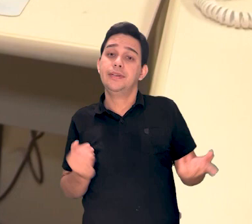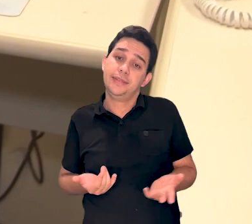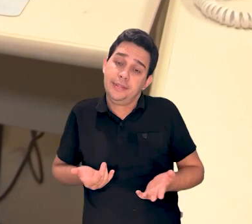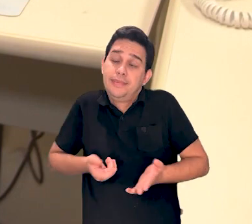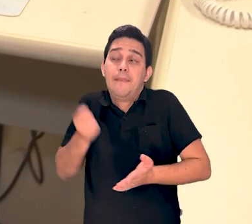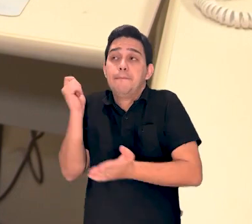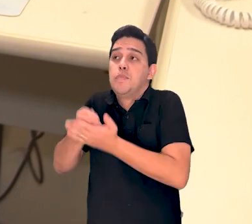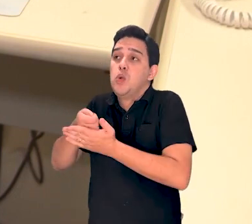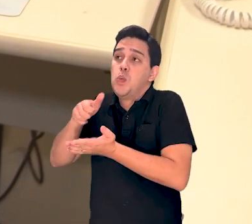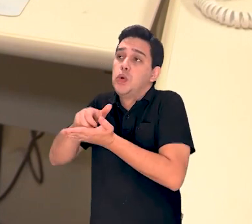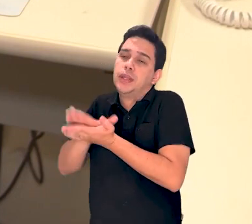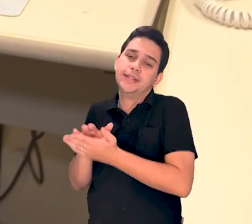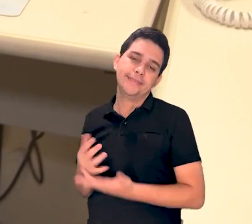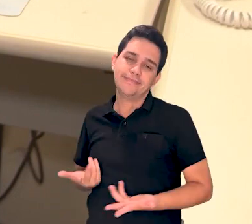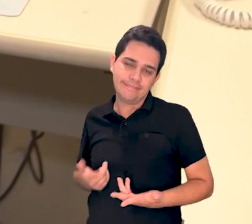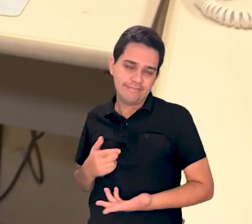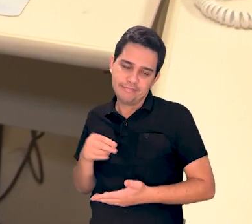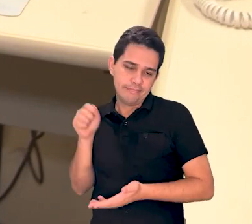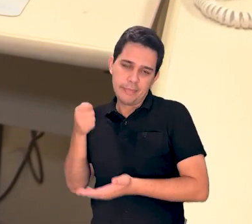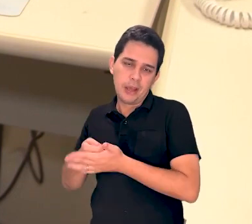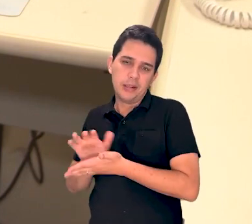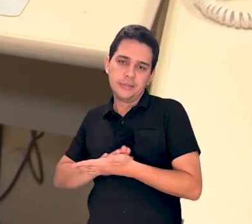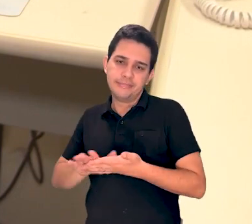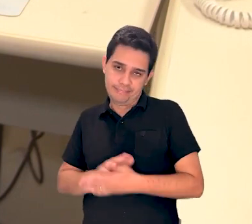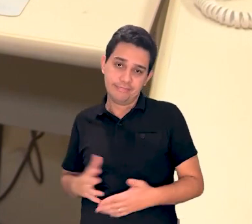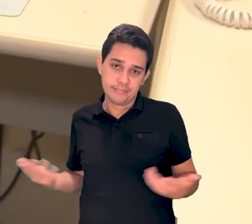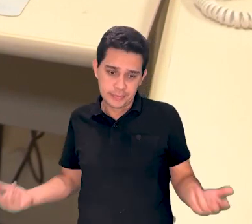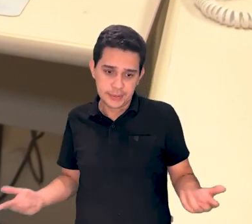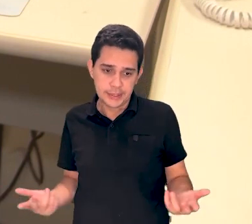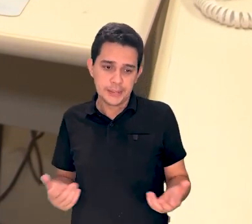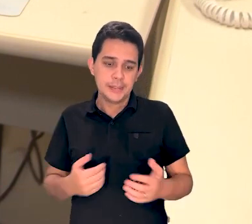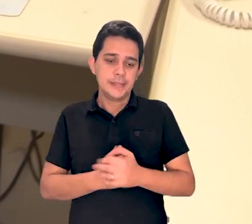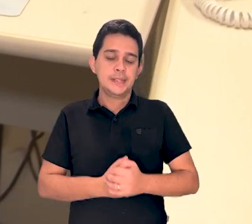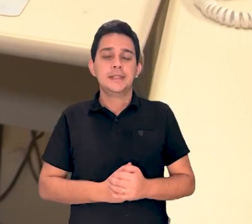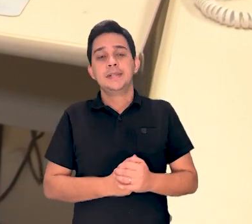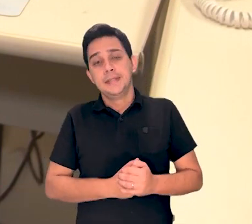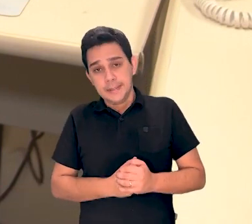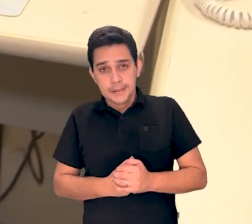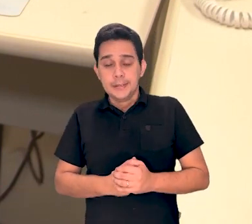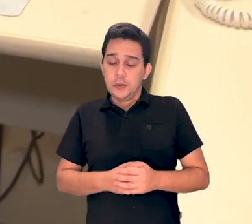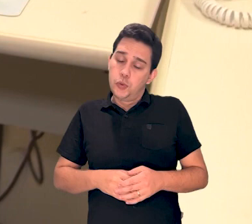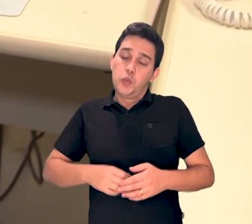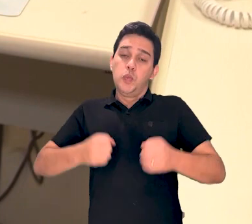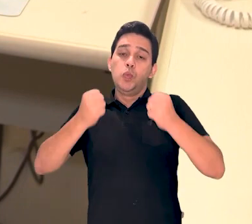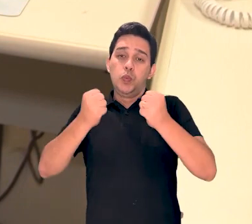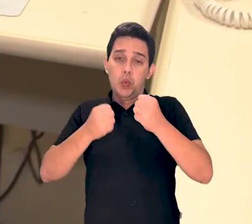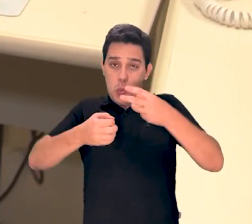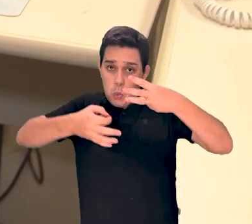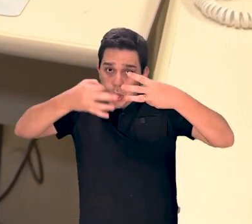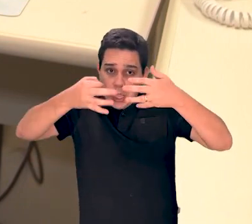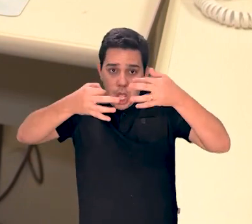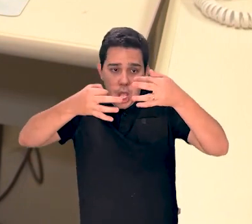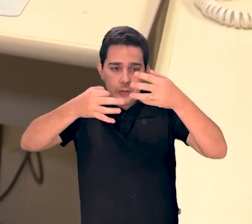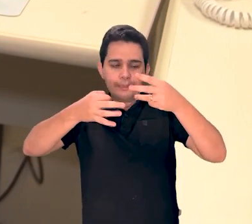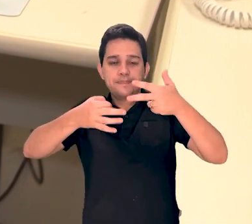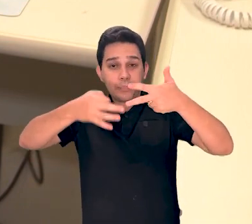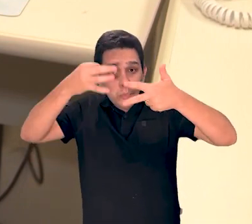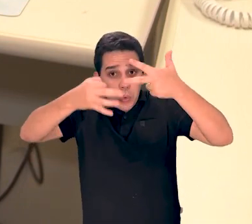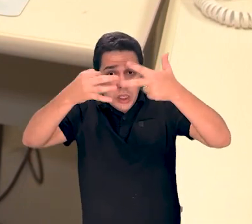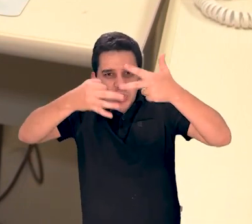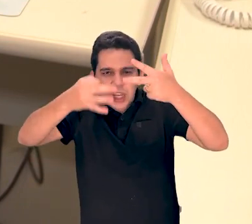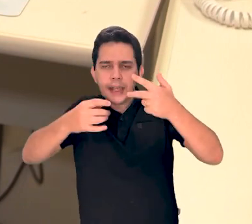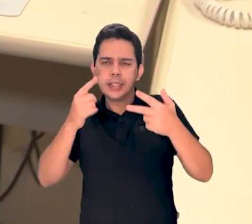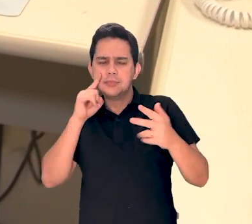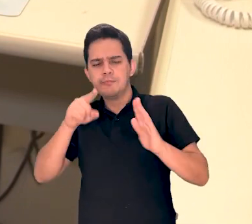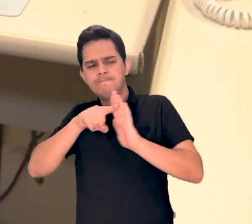importante para que o próprio judiciário vice que tinha que tratar com